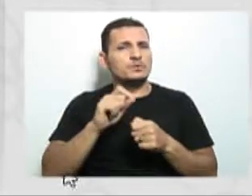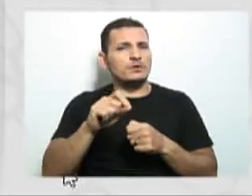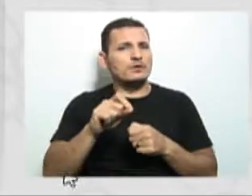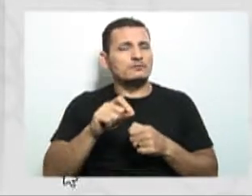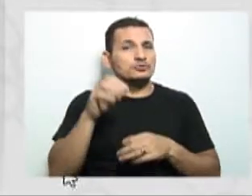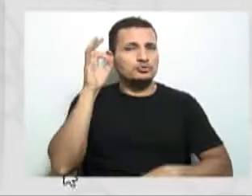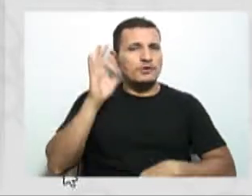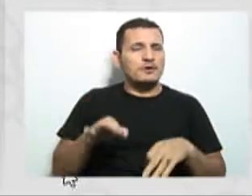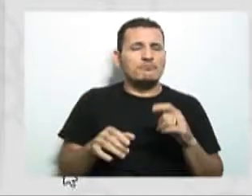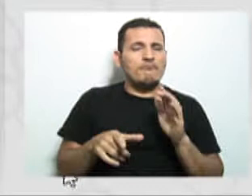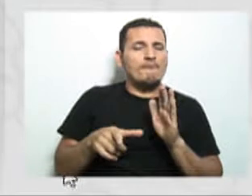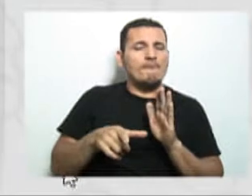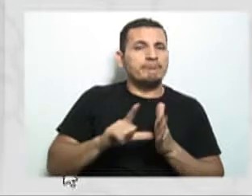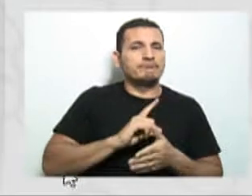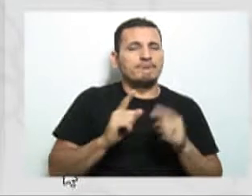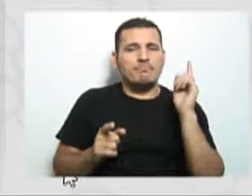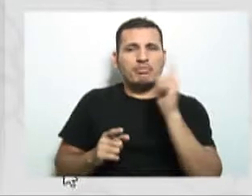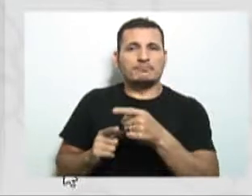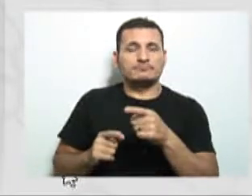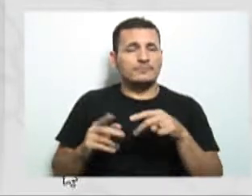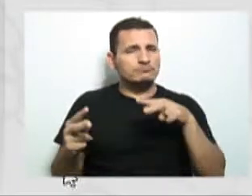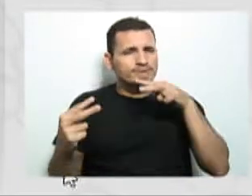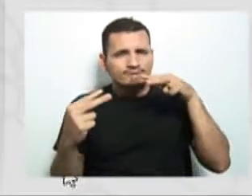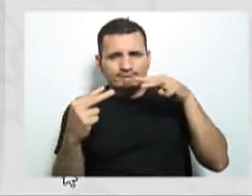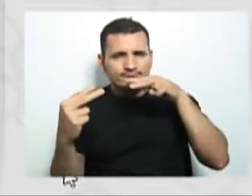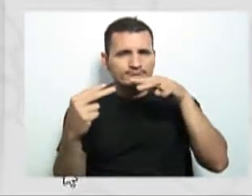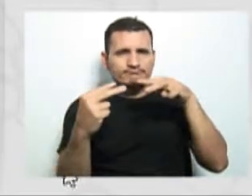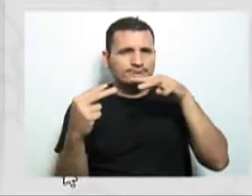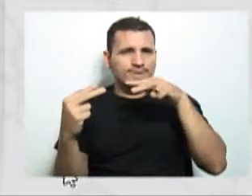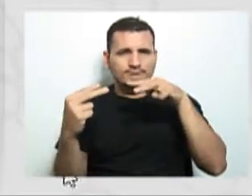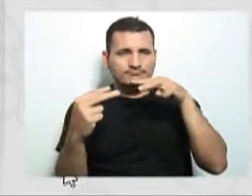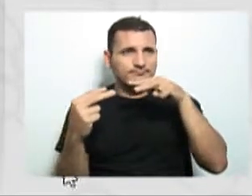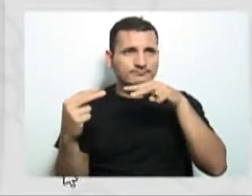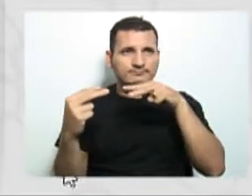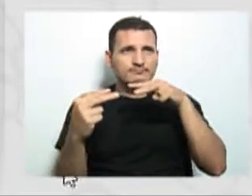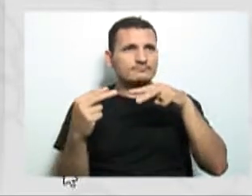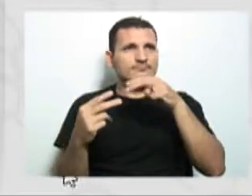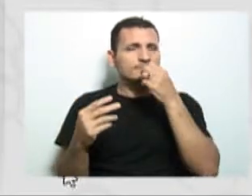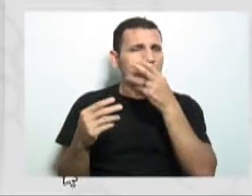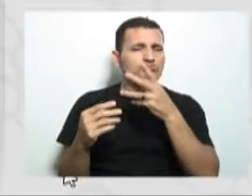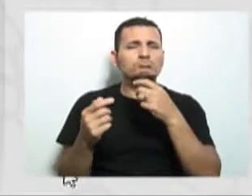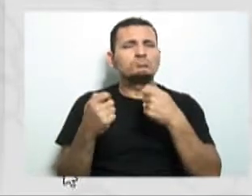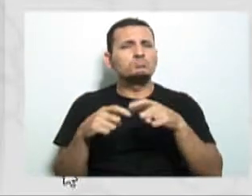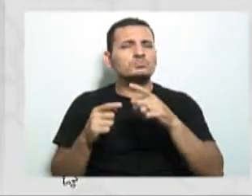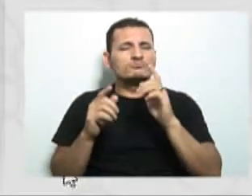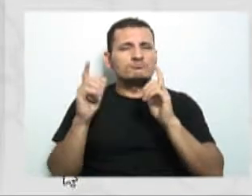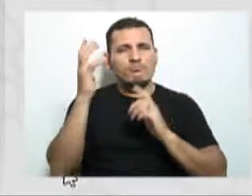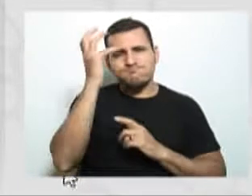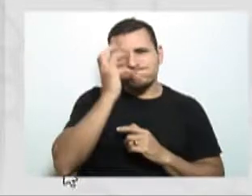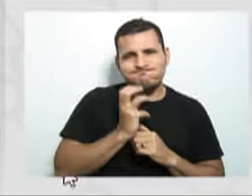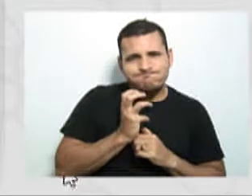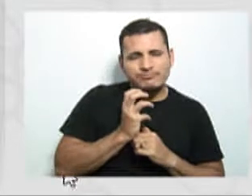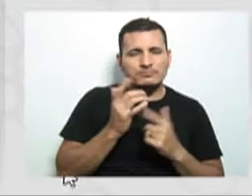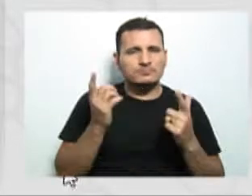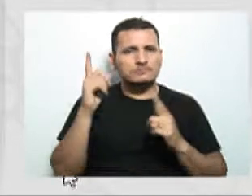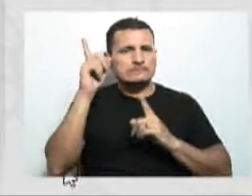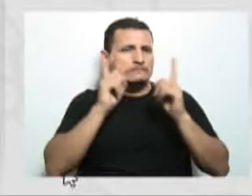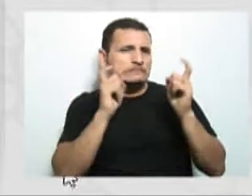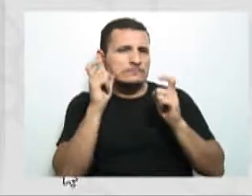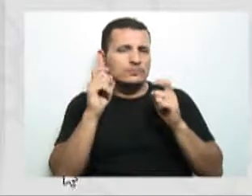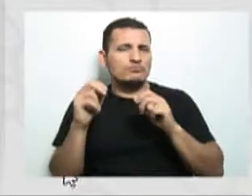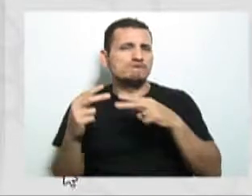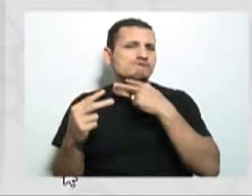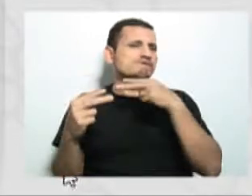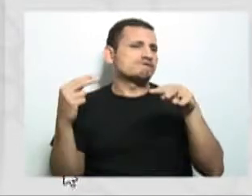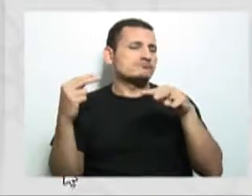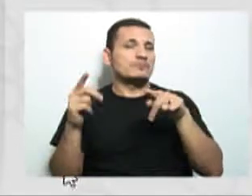apressado. Manter contato visual normalmente, sem fazer careta, sem desviar o olhar e muito menos